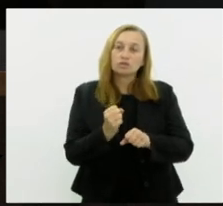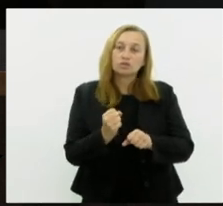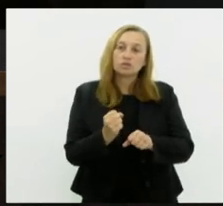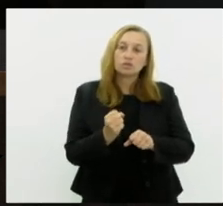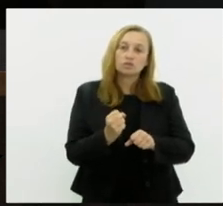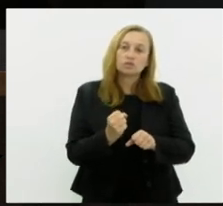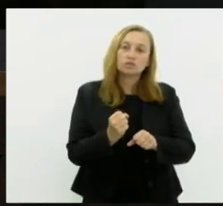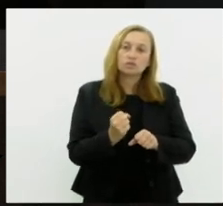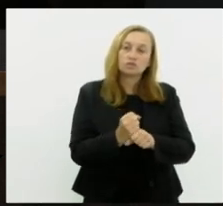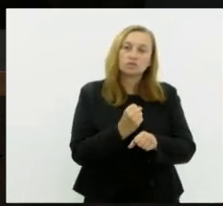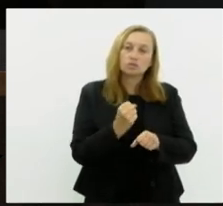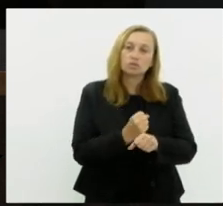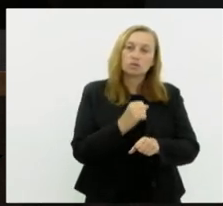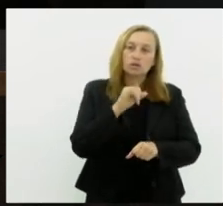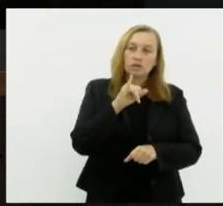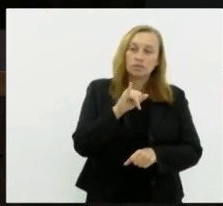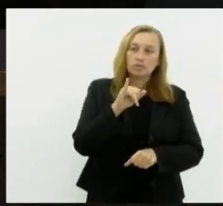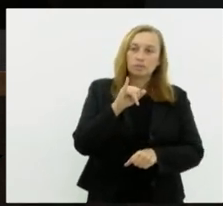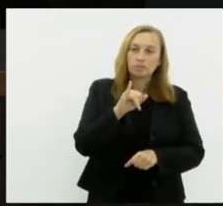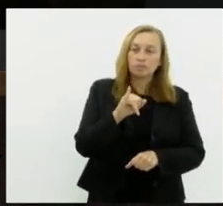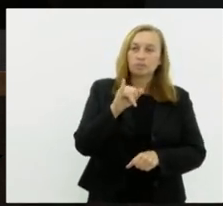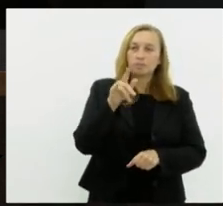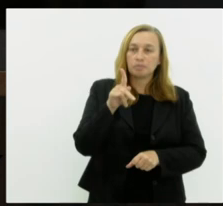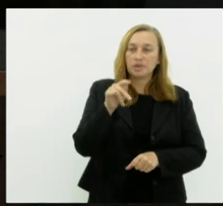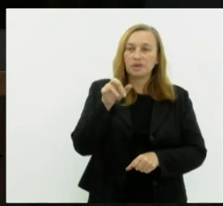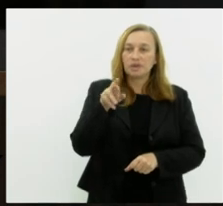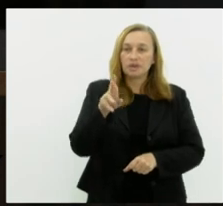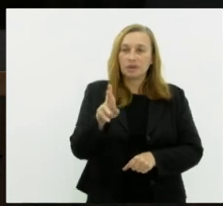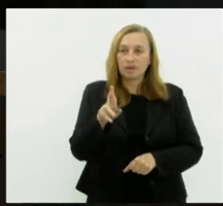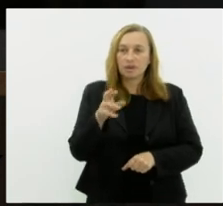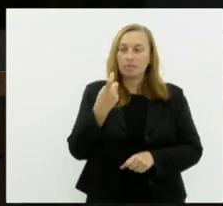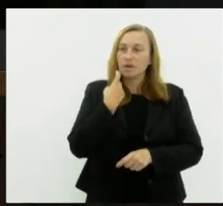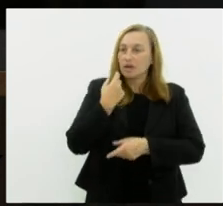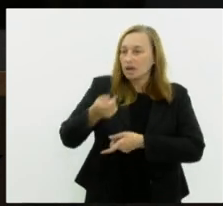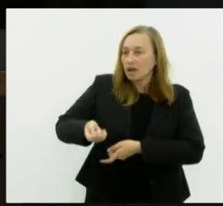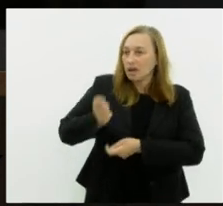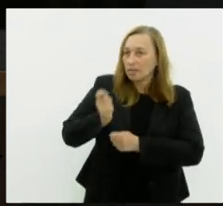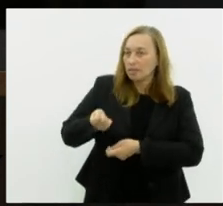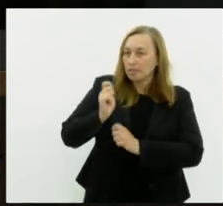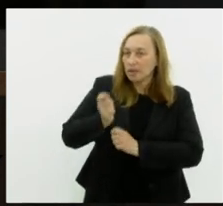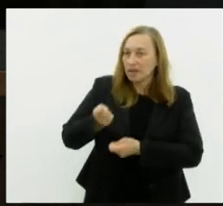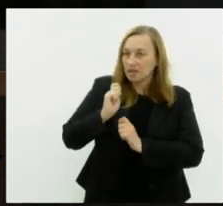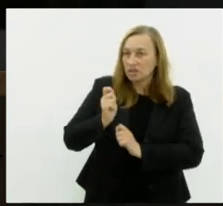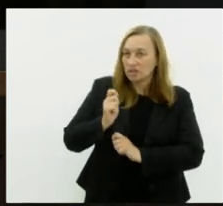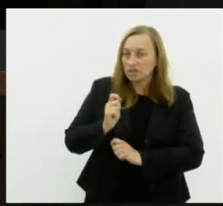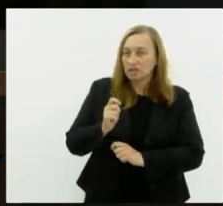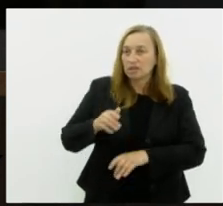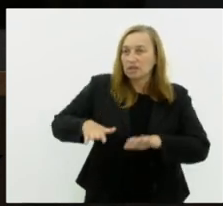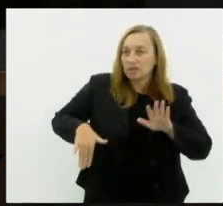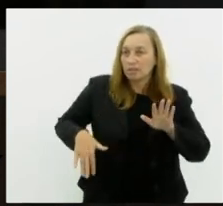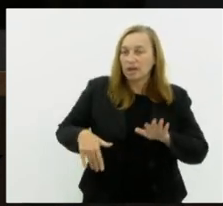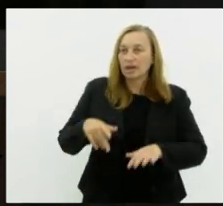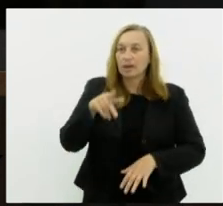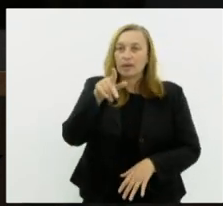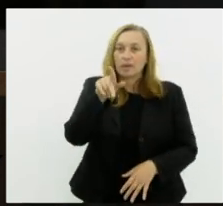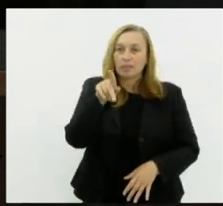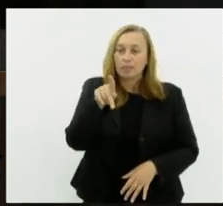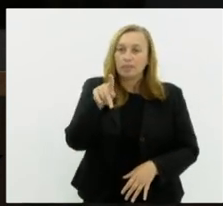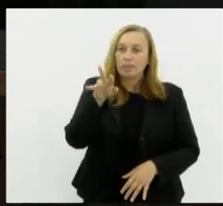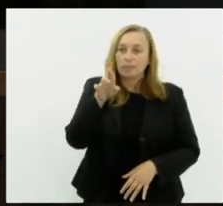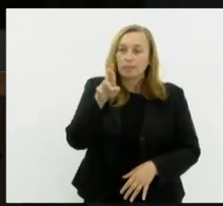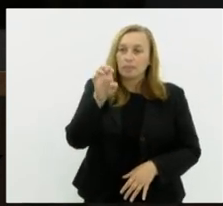pier com atracadouro para pesca artesanal na Praia das Pedrinhas, no município de São